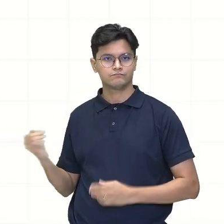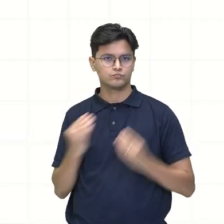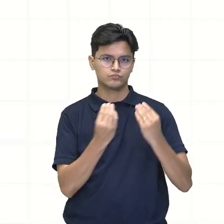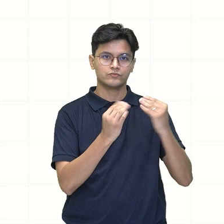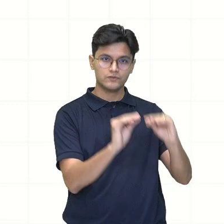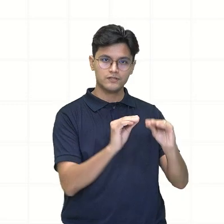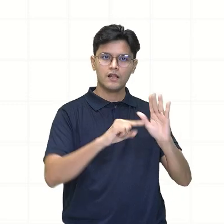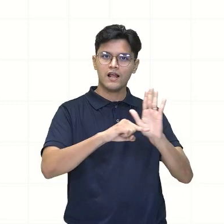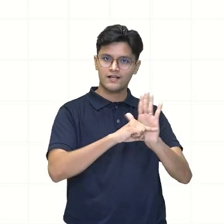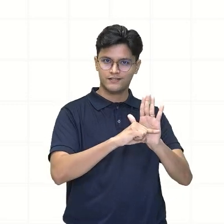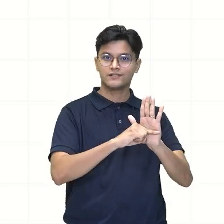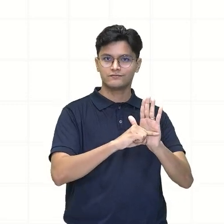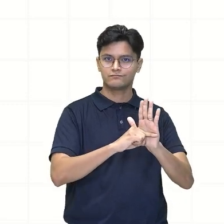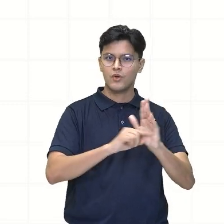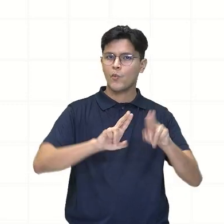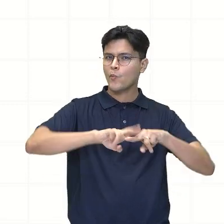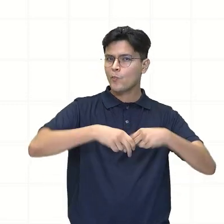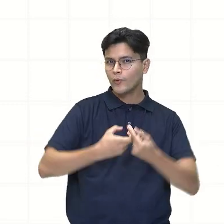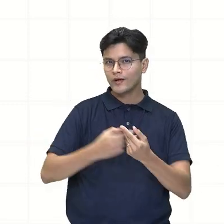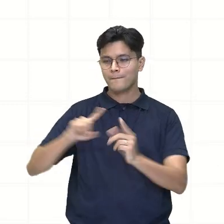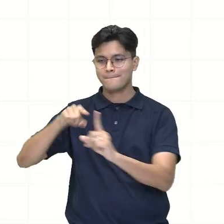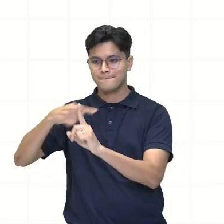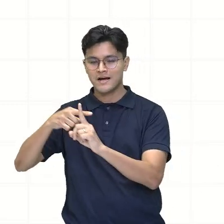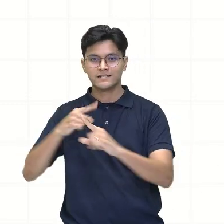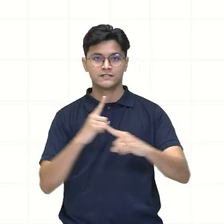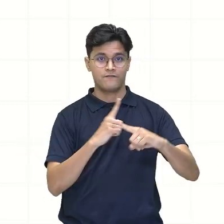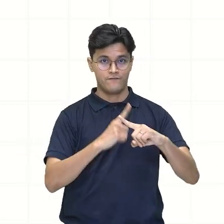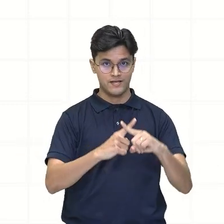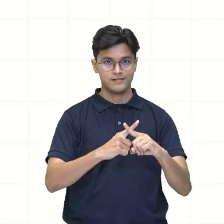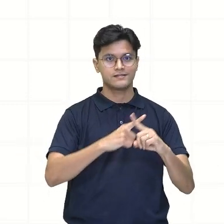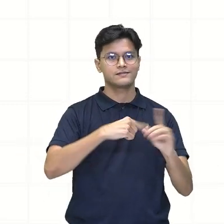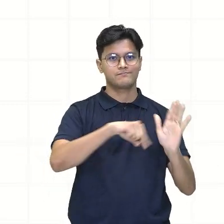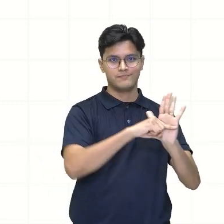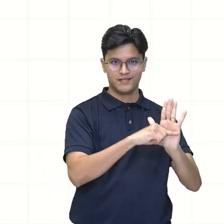aqui esse sinal. E aí é só a gente resolver